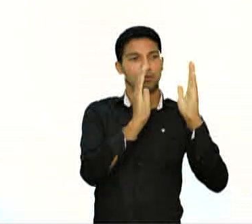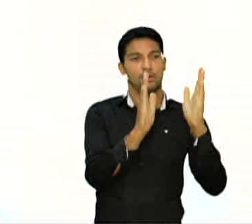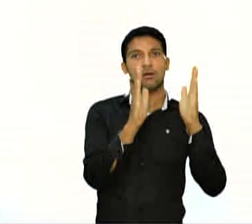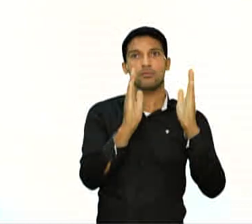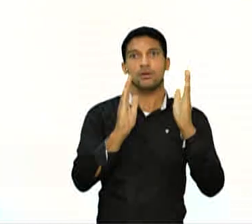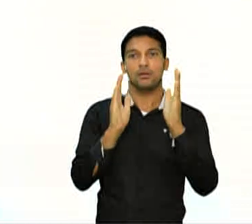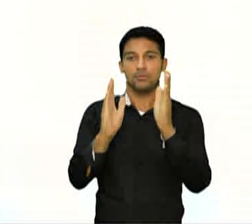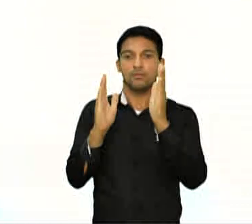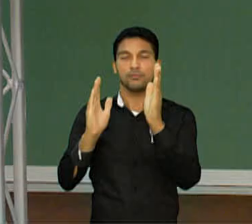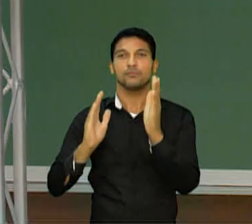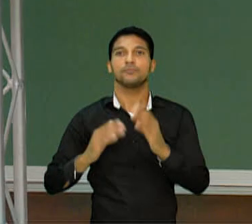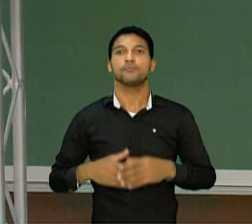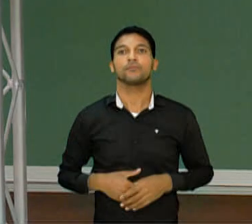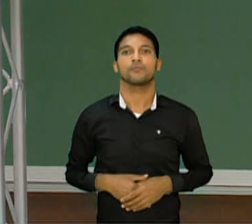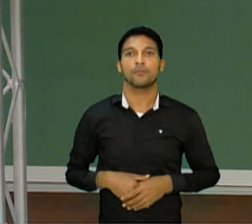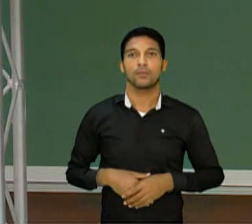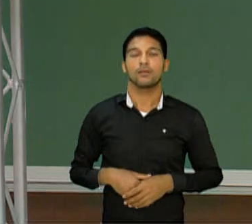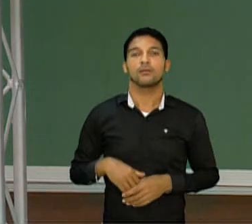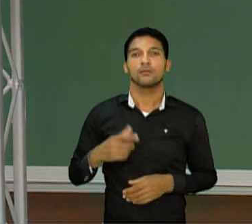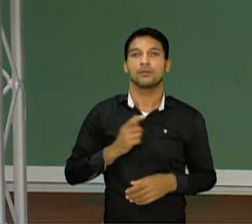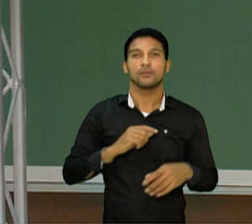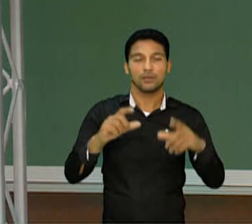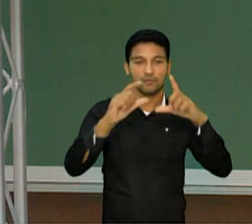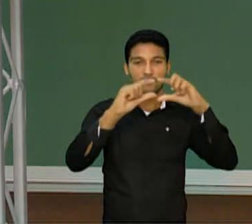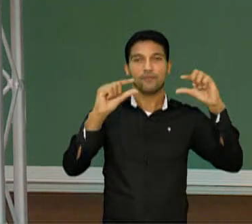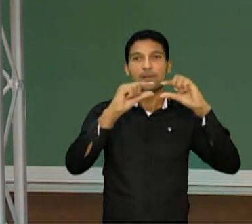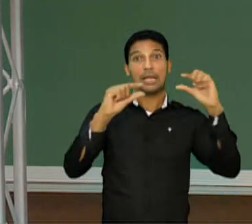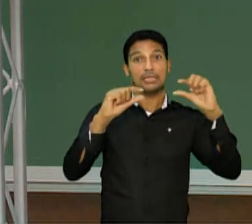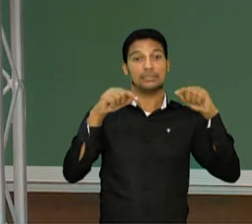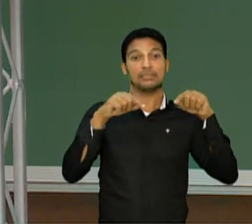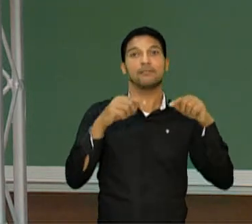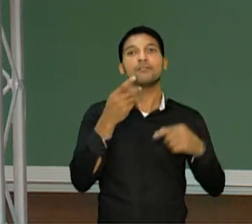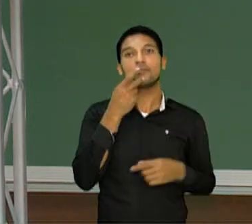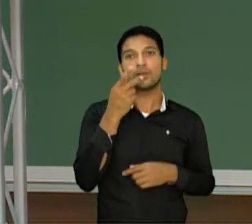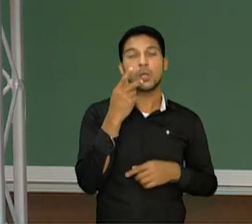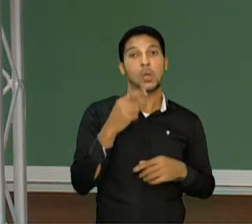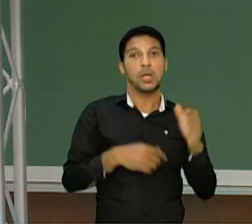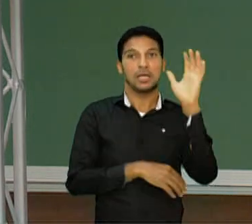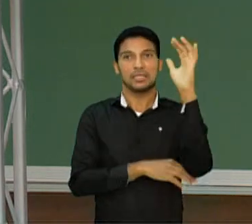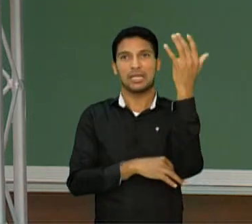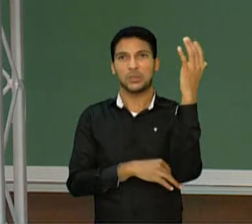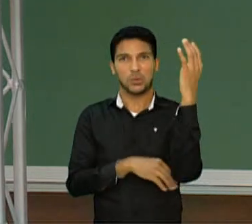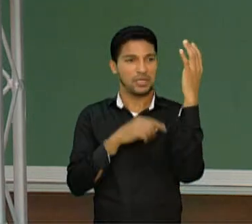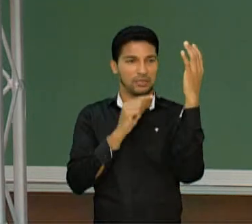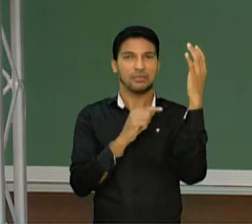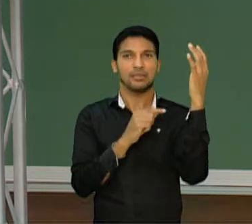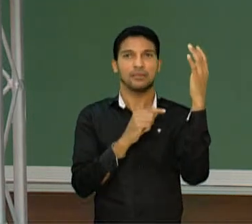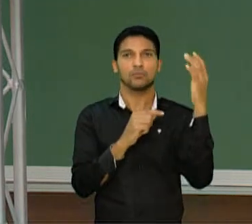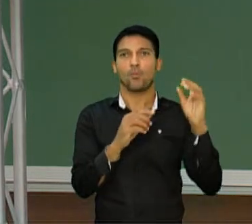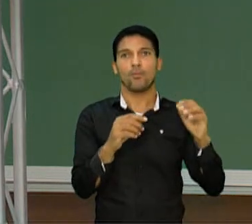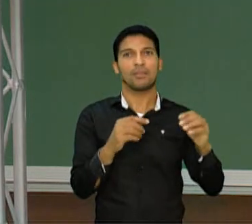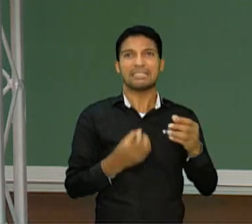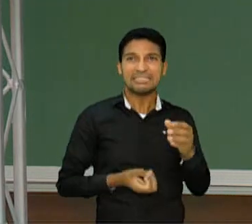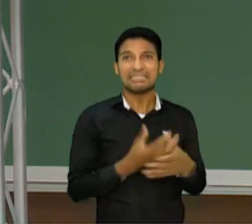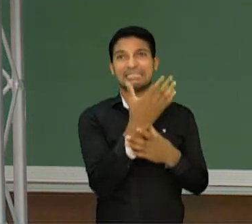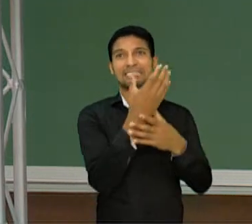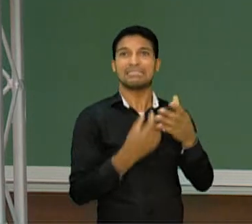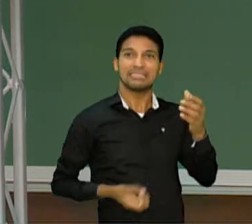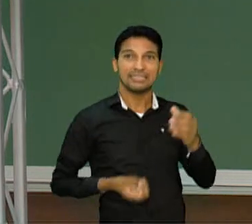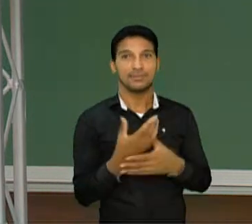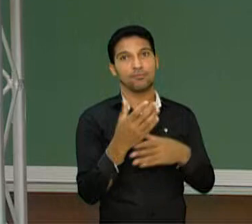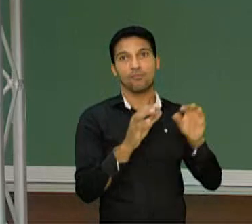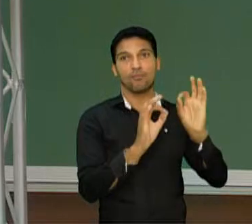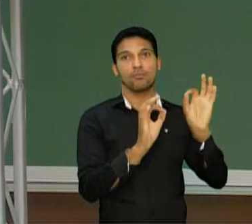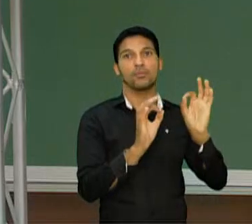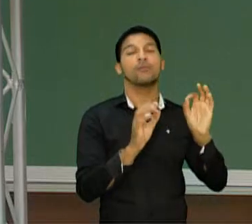pode usar, onde fala que na natureza nada se cria, nada se perde, tudo se transforma, não existe algo que literalmente acabe.